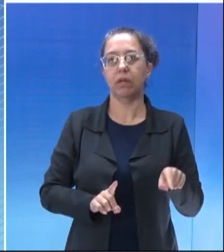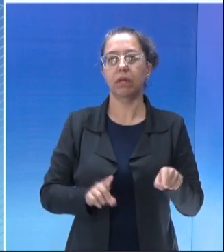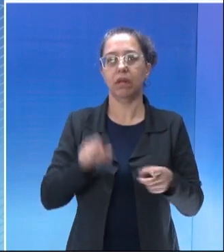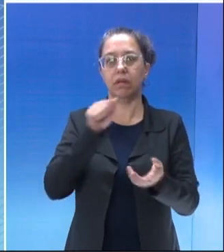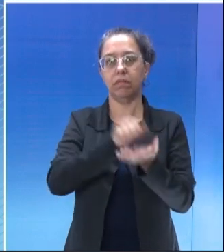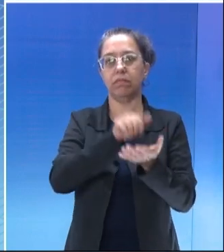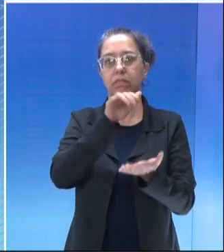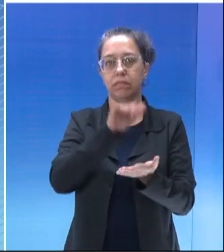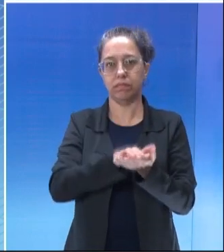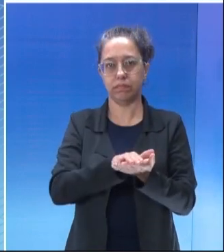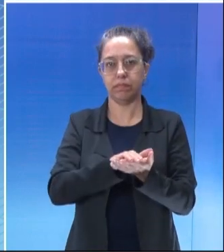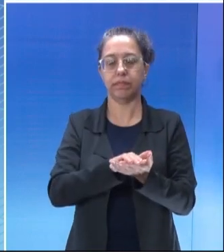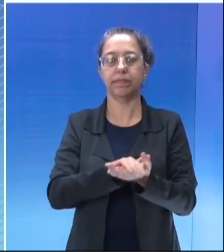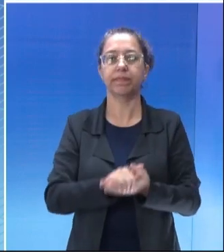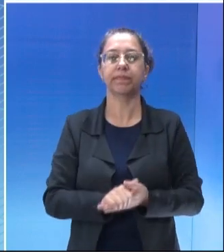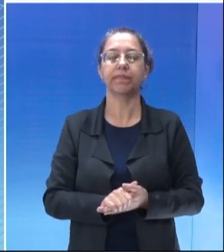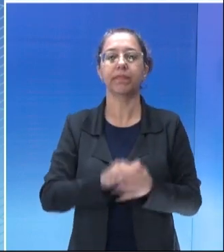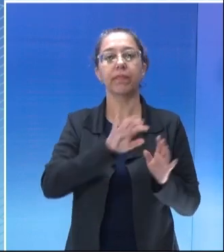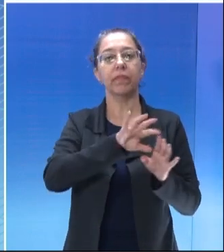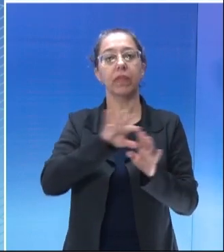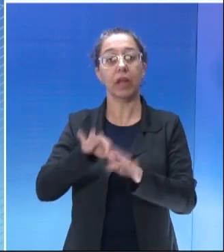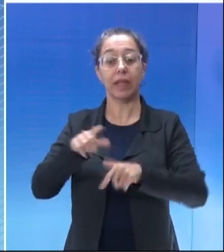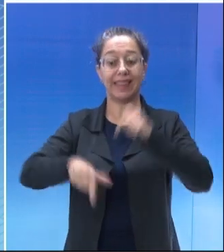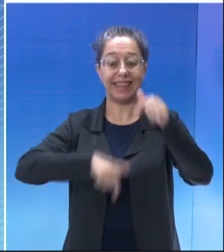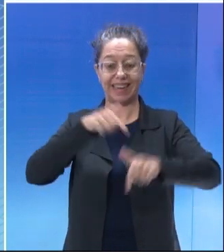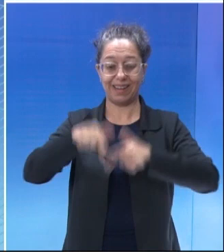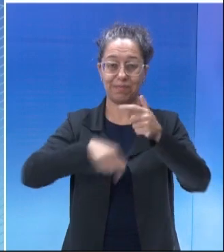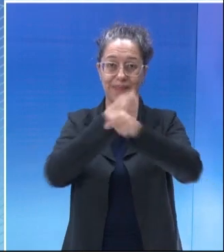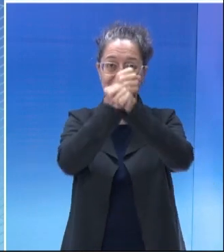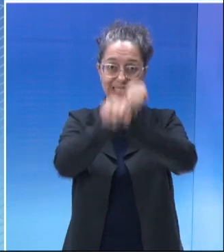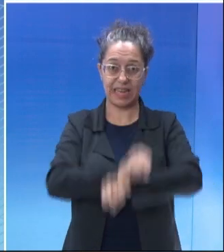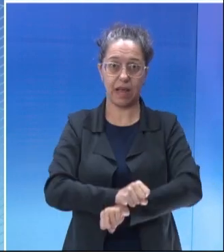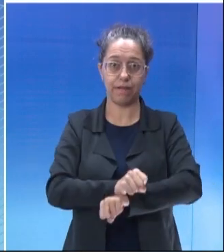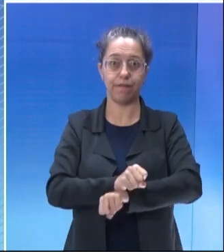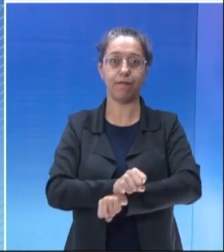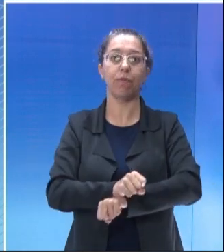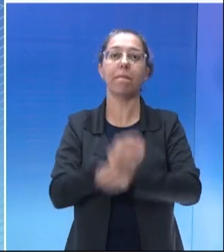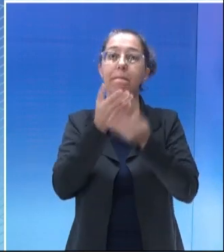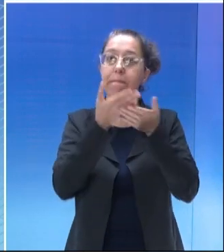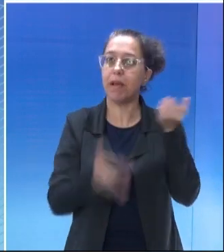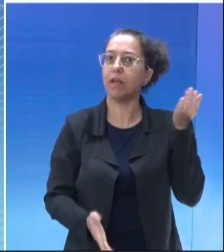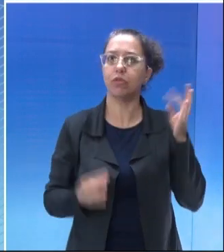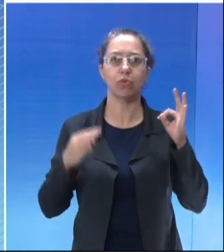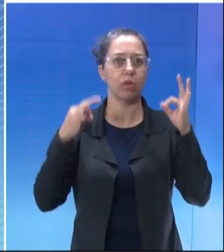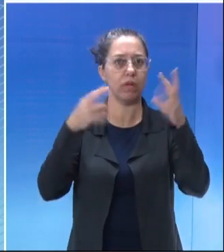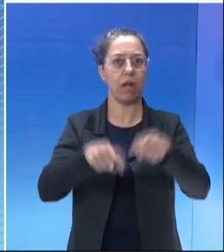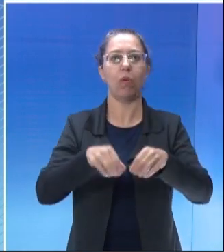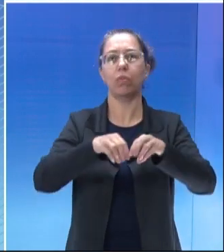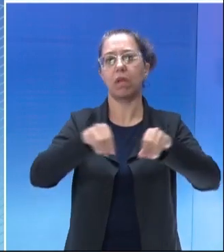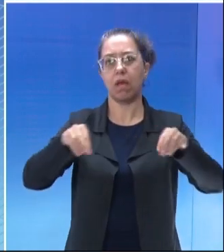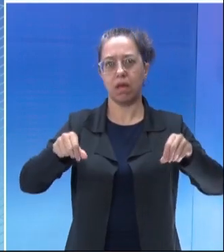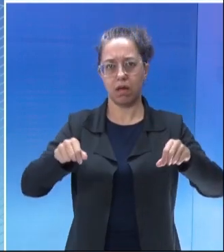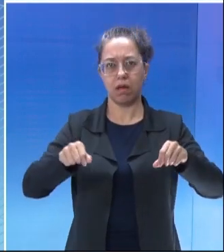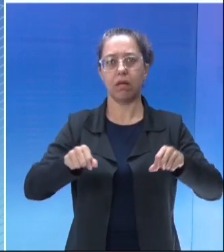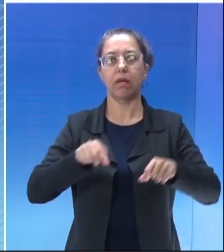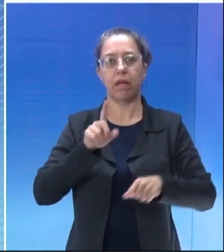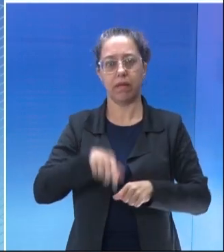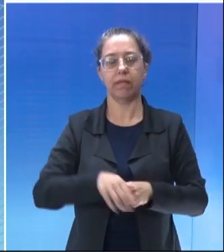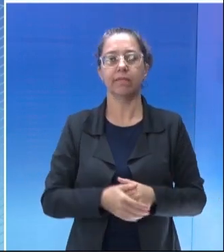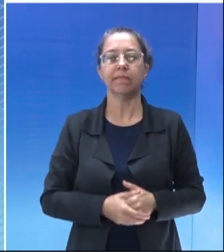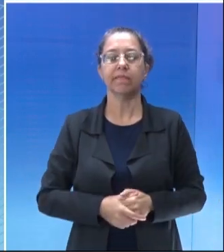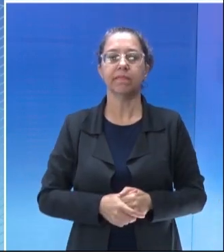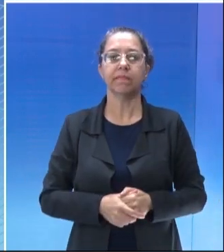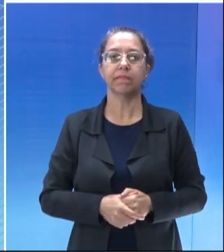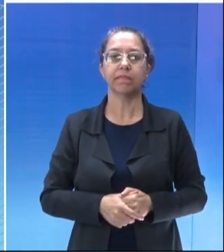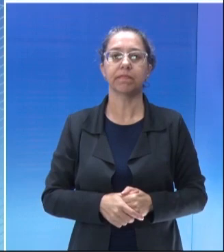No caso de trabalho escravo, não tem esse ressarcimento, é a perda total, né? É a expropriação.